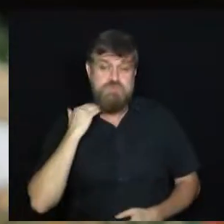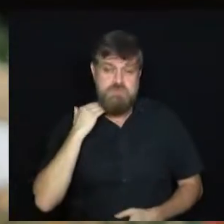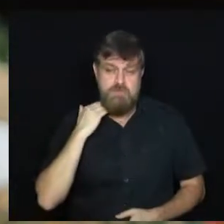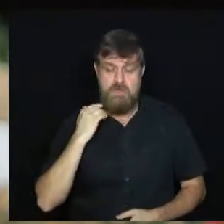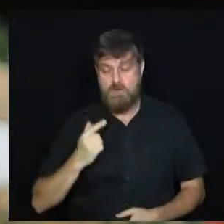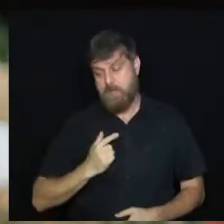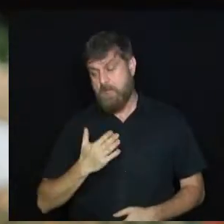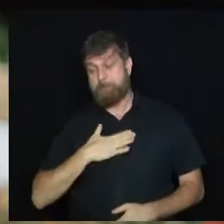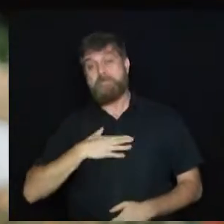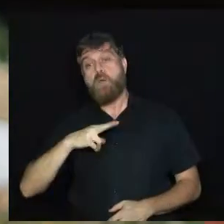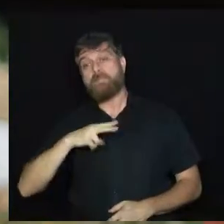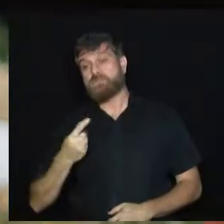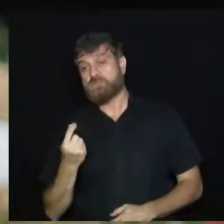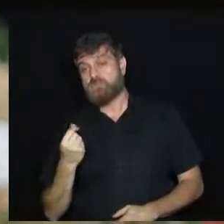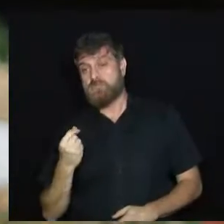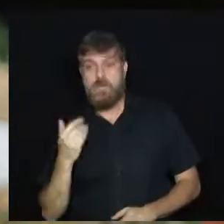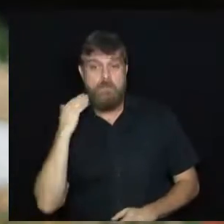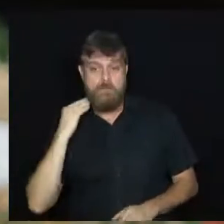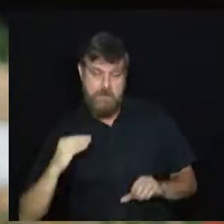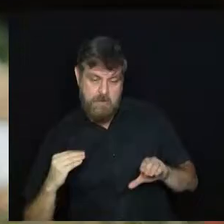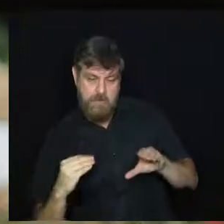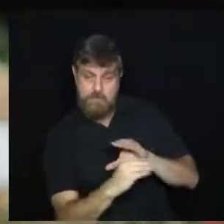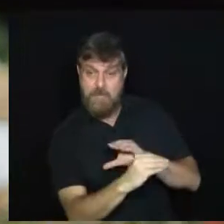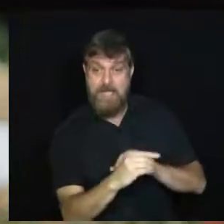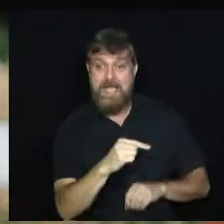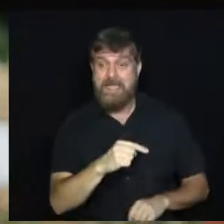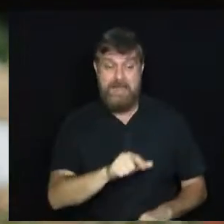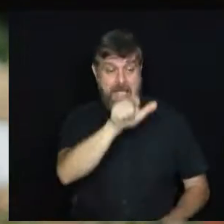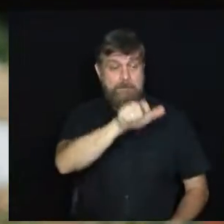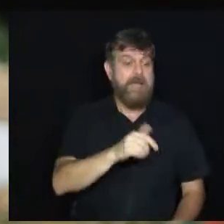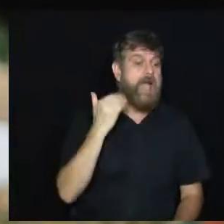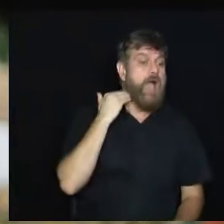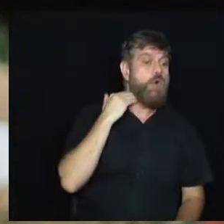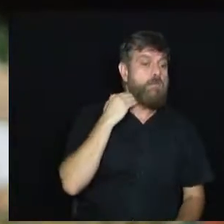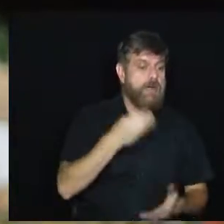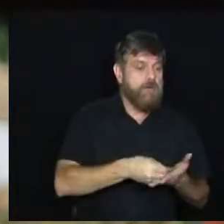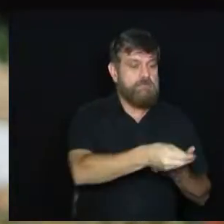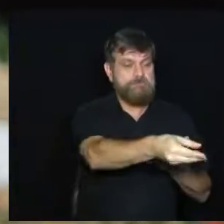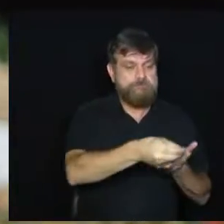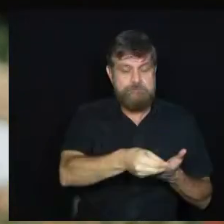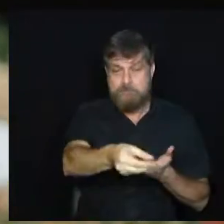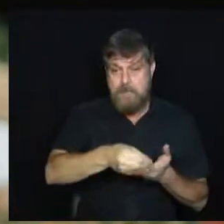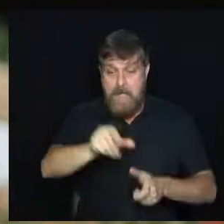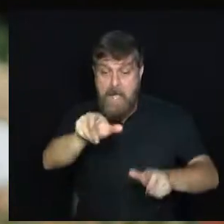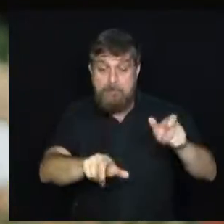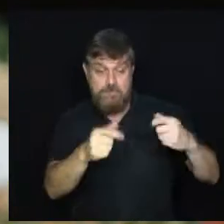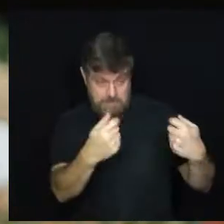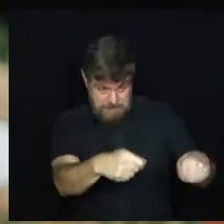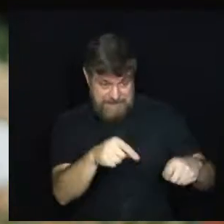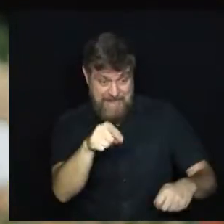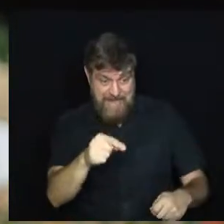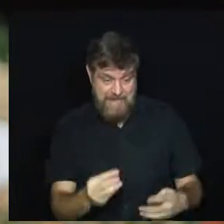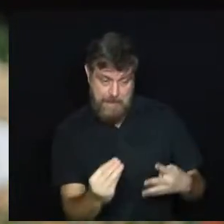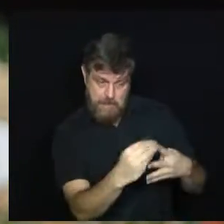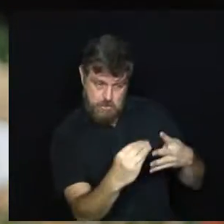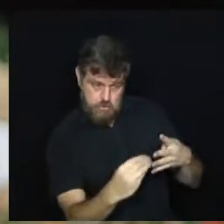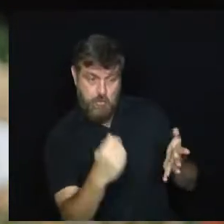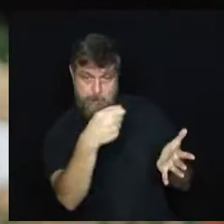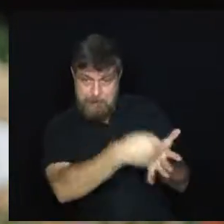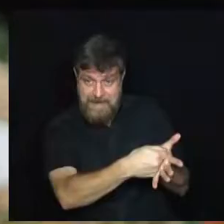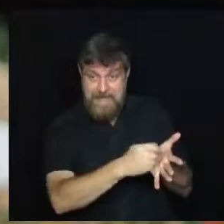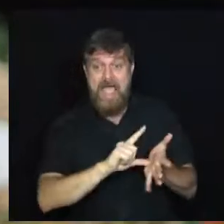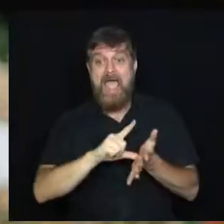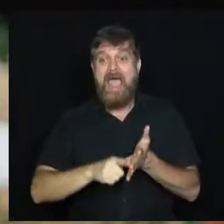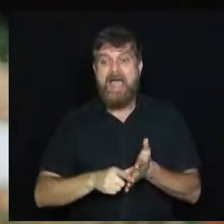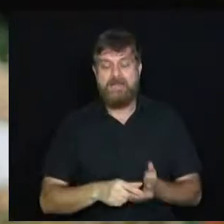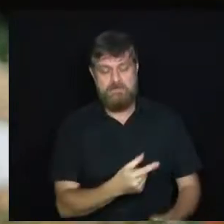empresto o dinheiro para o banco vai emprestar o dinheiro para quem precisa. Essa pessoa vai pagar um juro para o banco vai